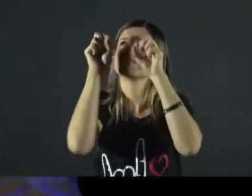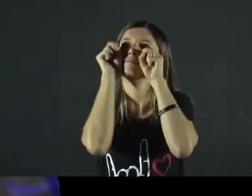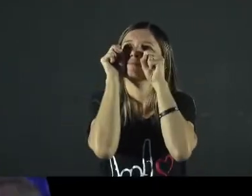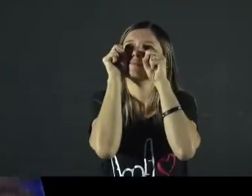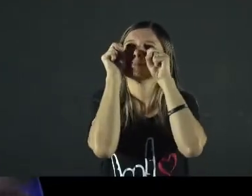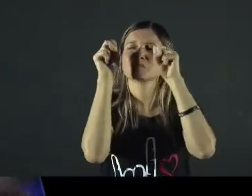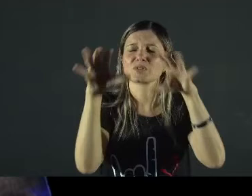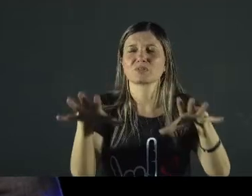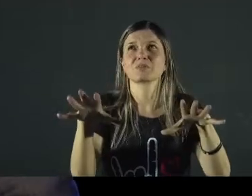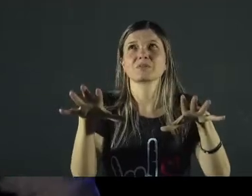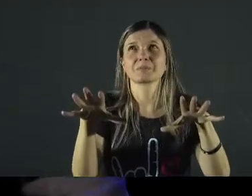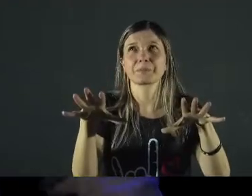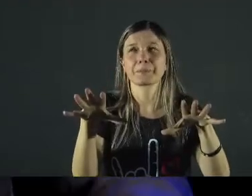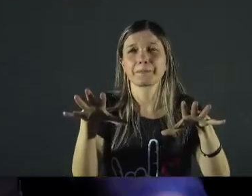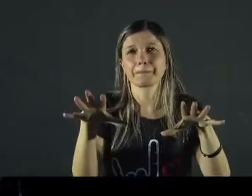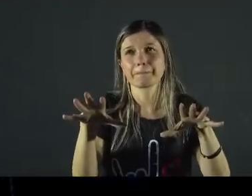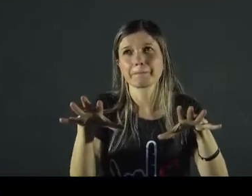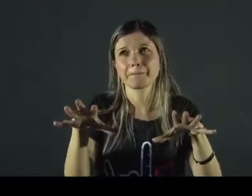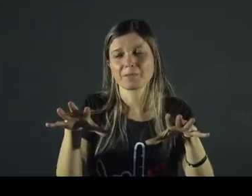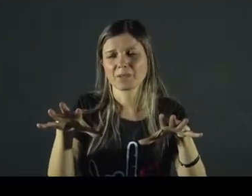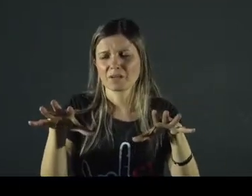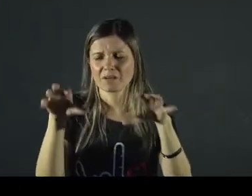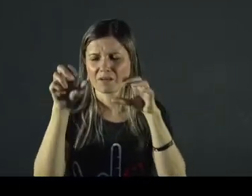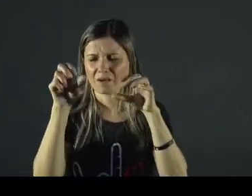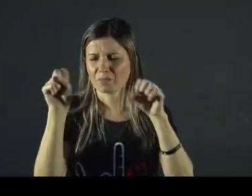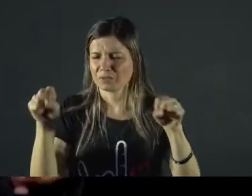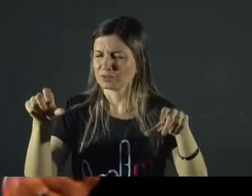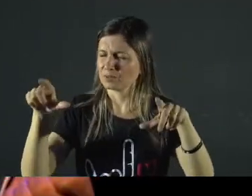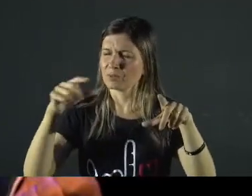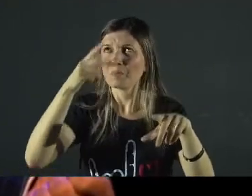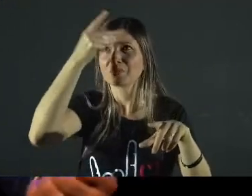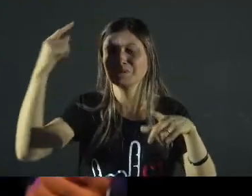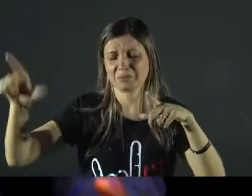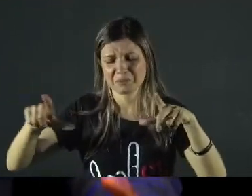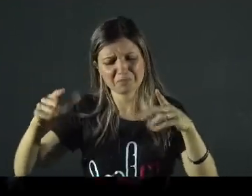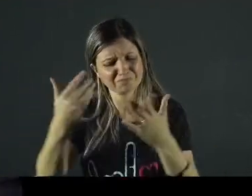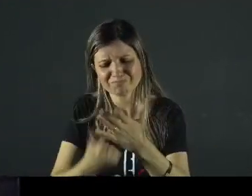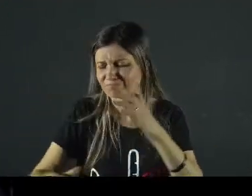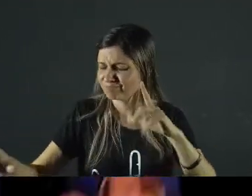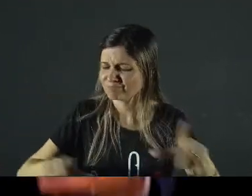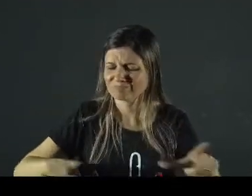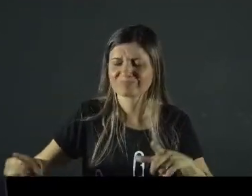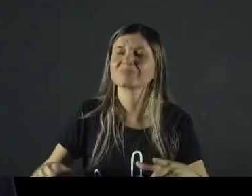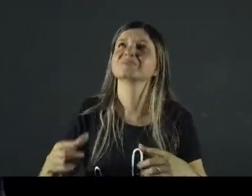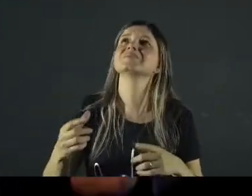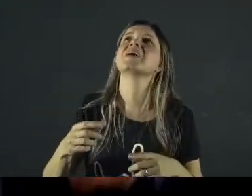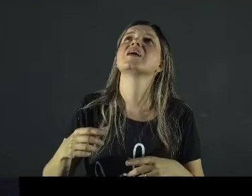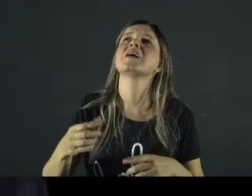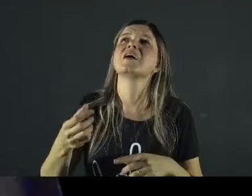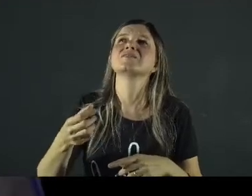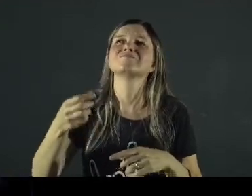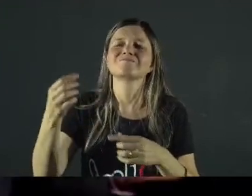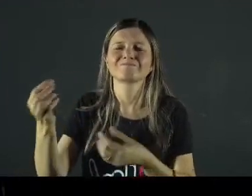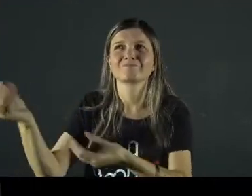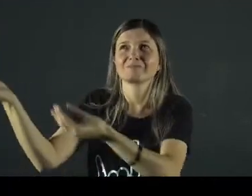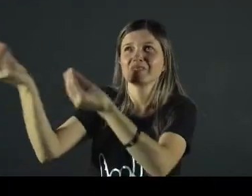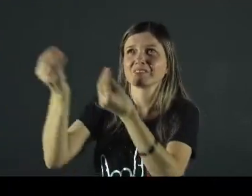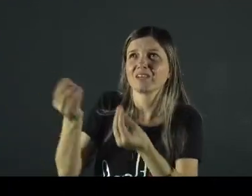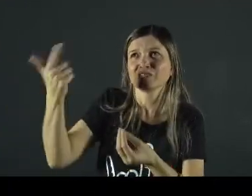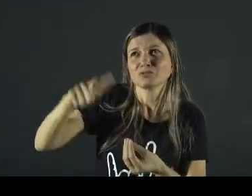Abençoa, Senhor, aqueles que perderam os seus empregos. Torna a dar um emprego